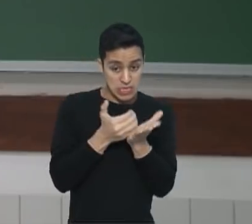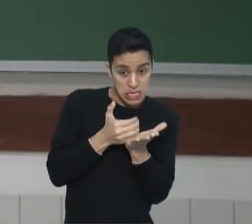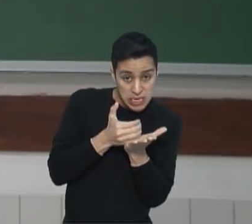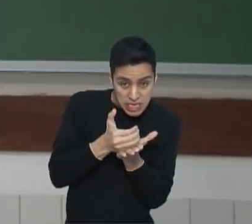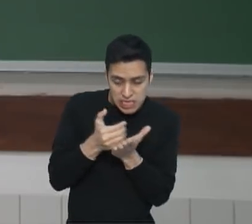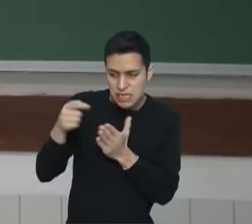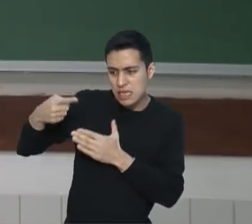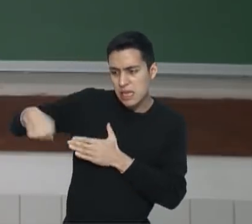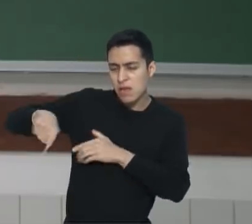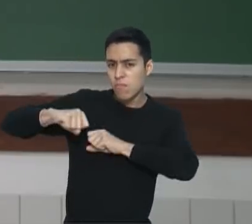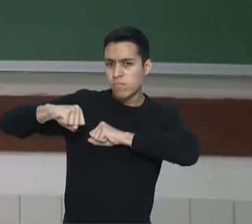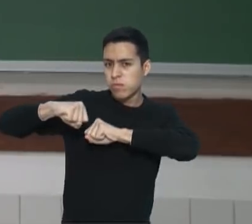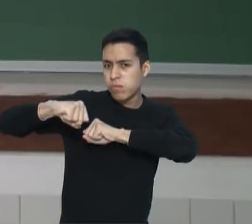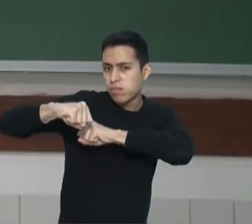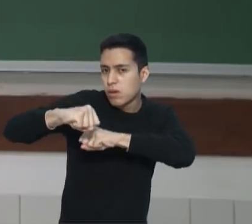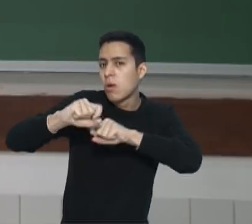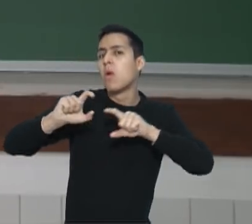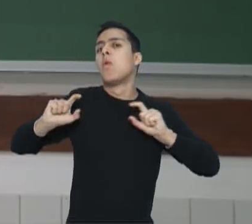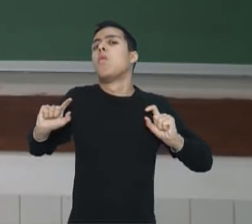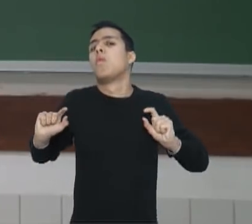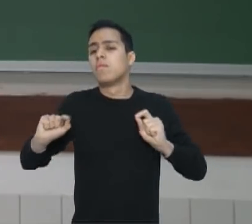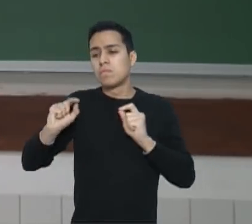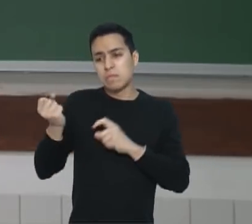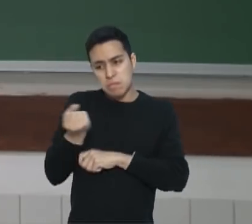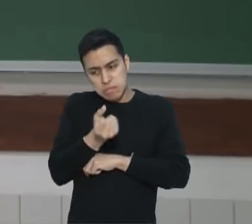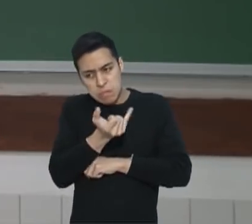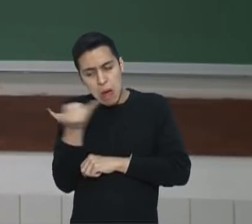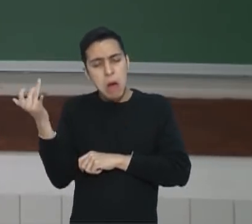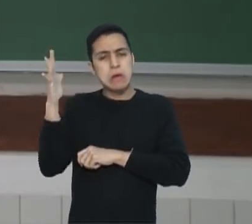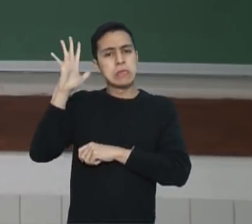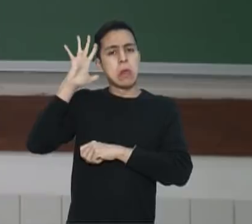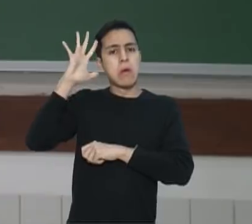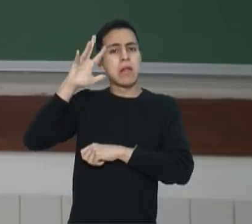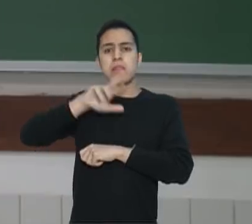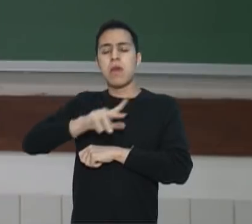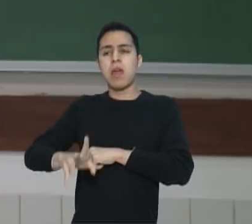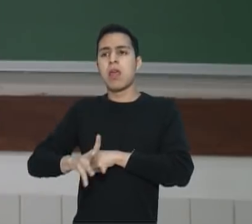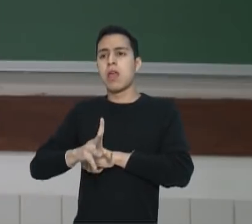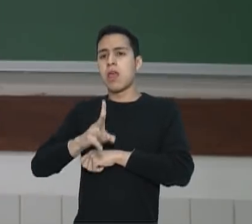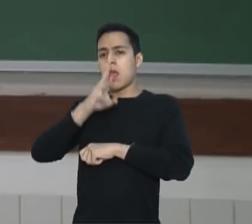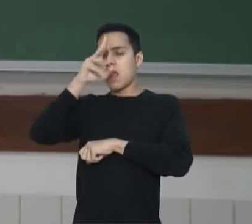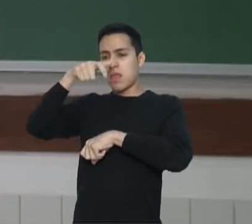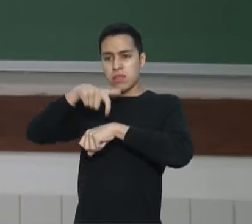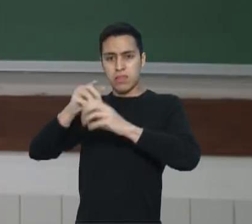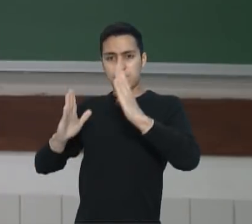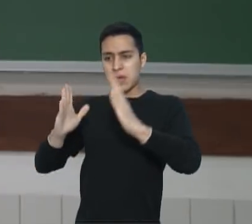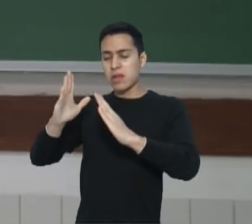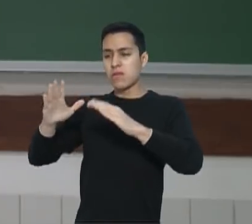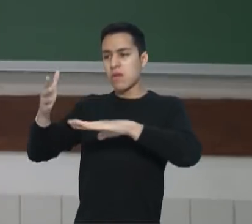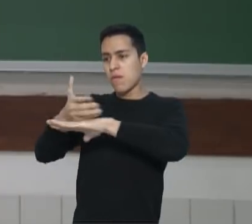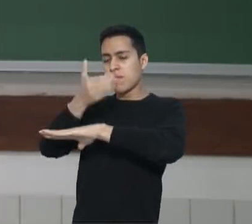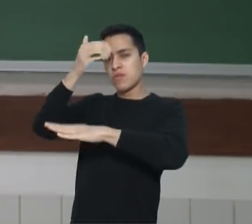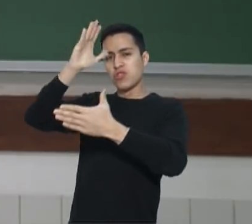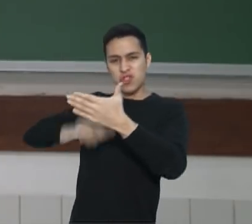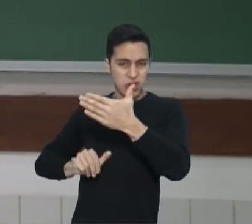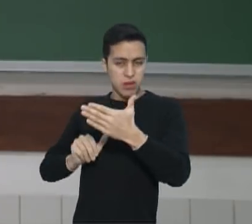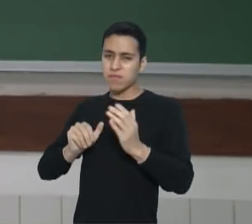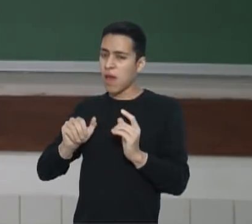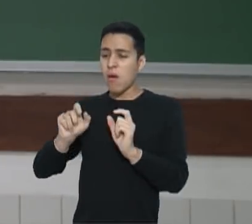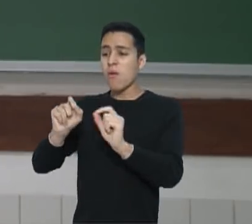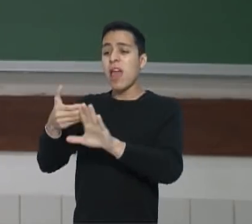dessa resistência, antecedentes, algumas ideias não apareceram lá durante o período da descolonização, são ideias